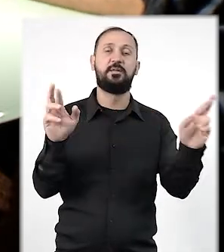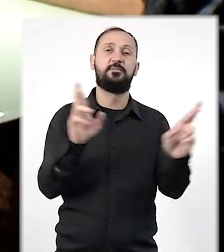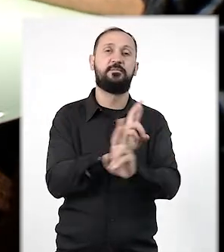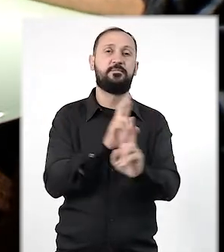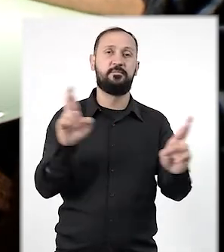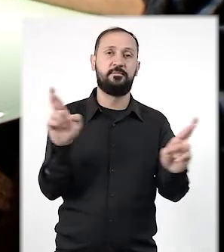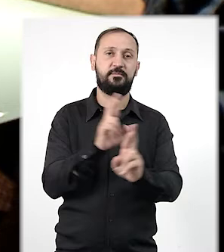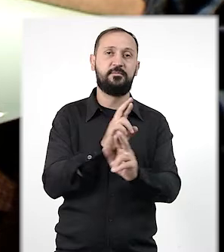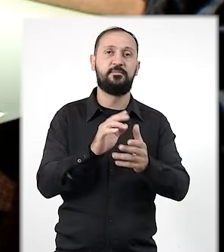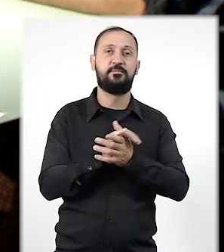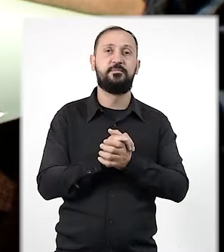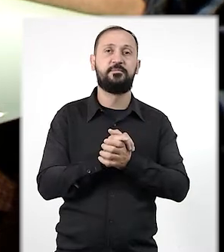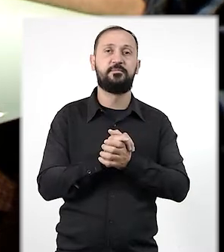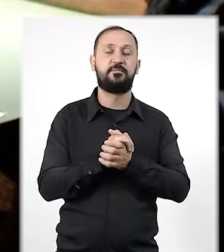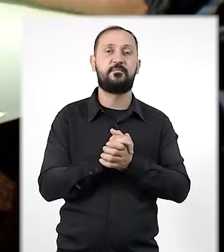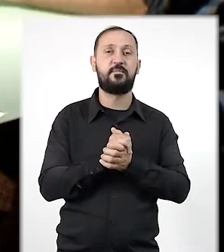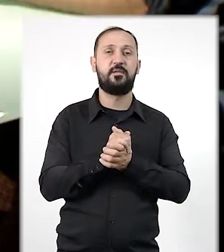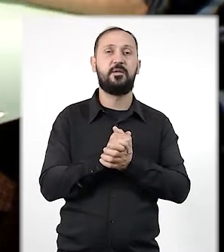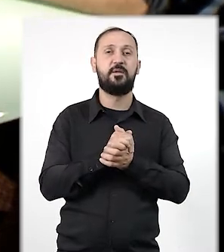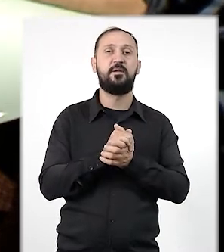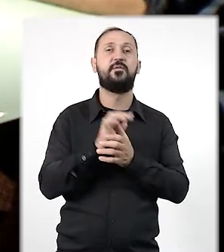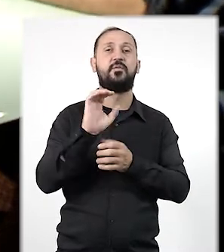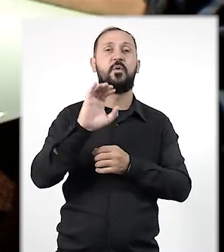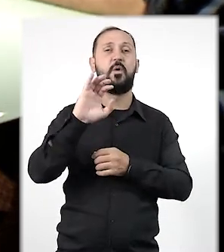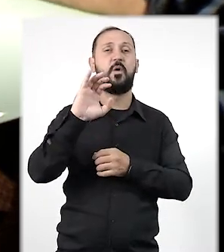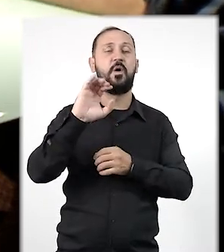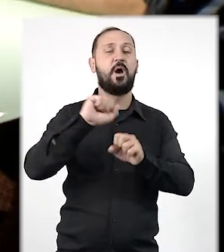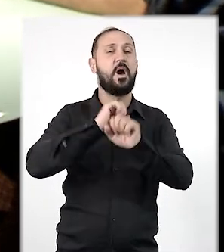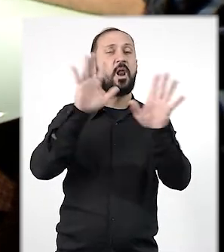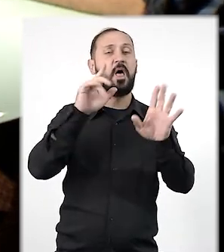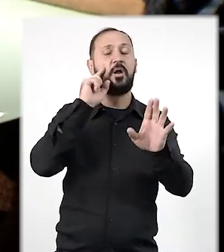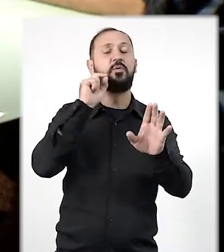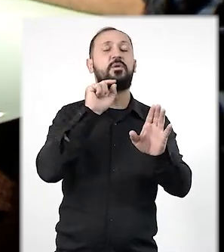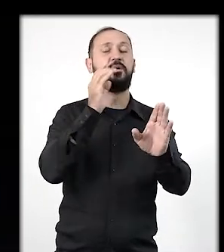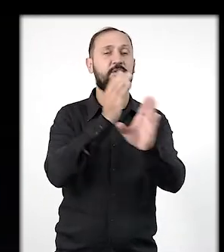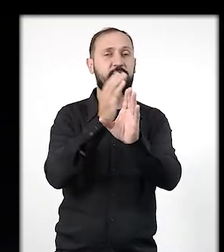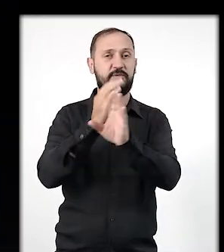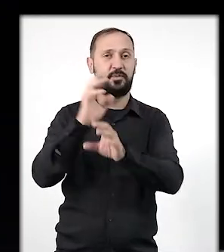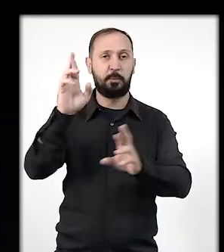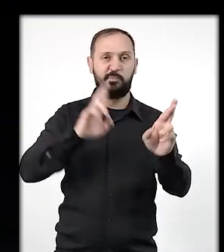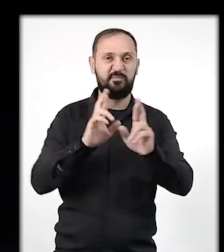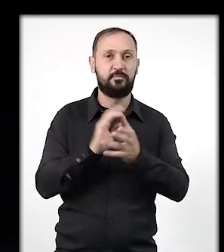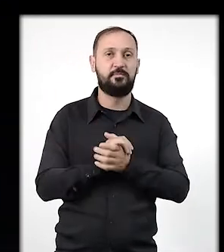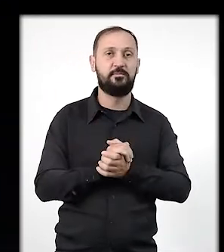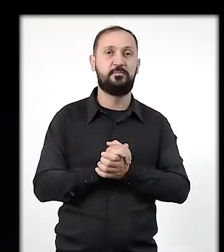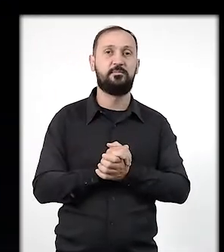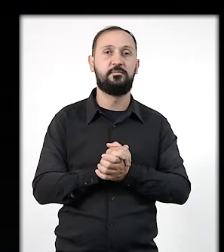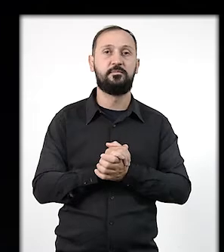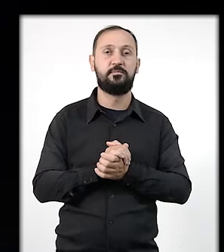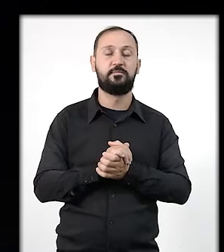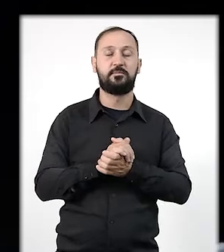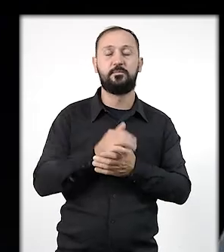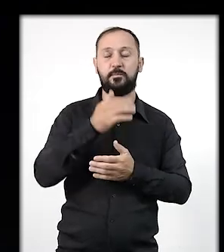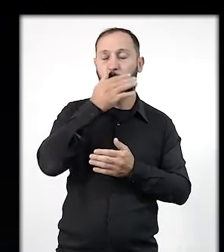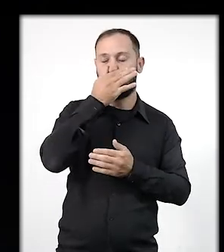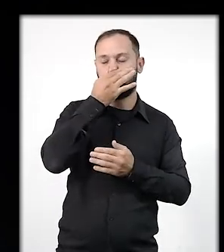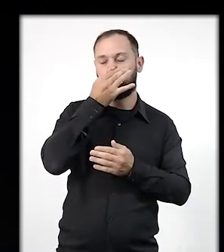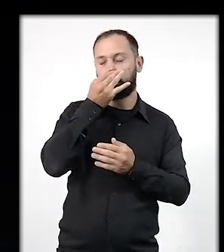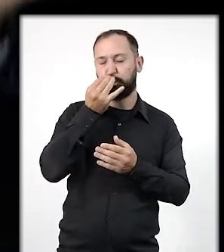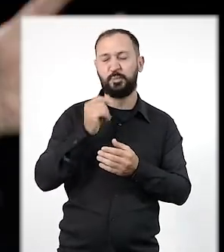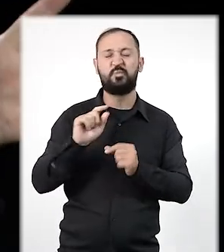correlação, né? E isso ficou evidente através desses achados que foram relatados. Bom, vamos partir de uma situação,